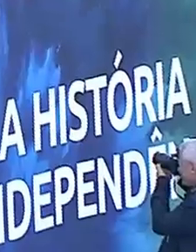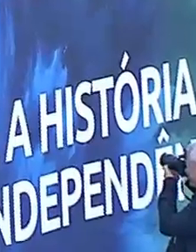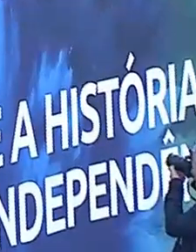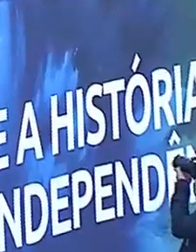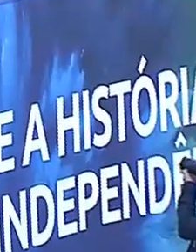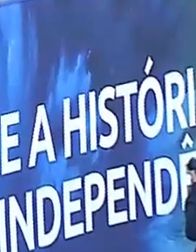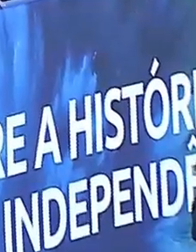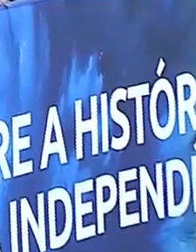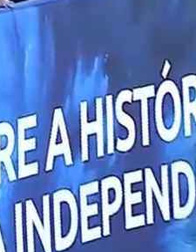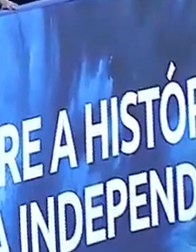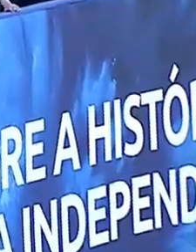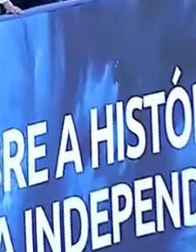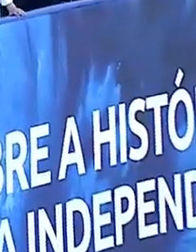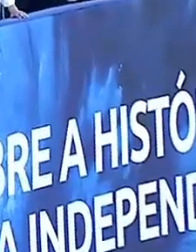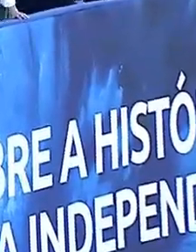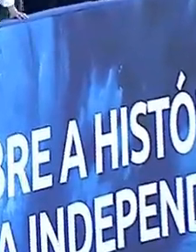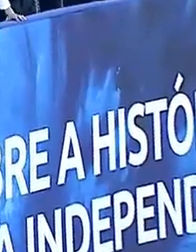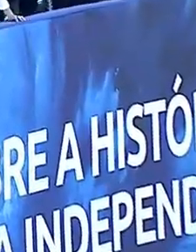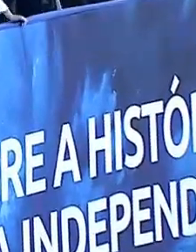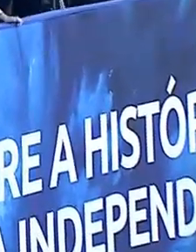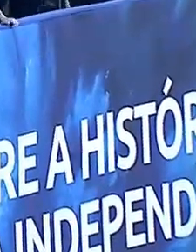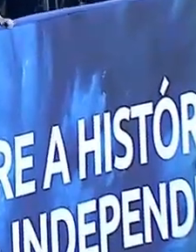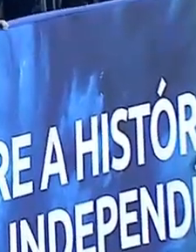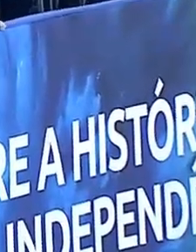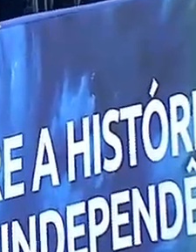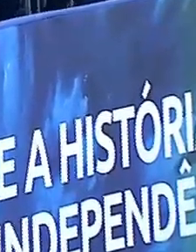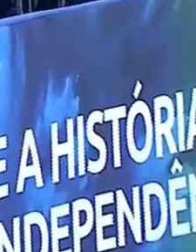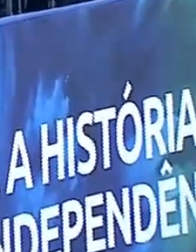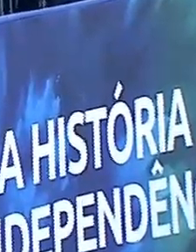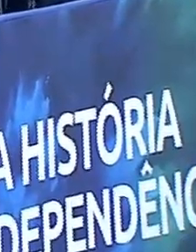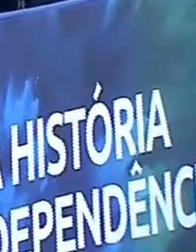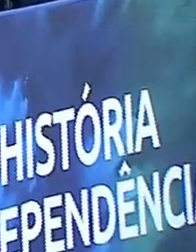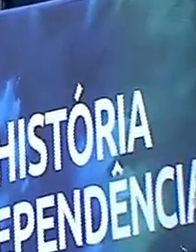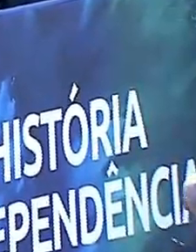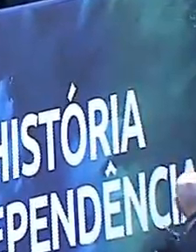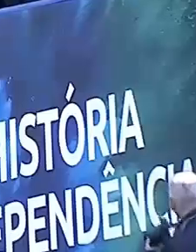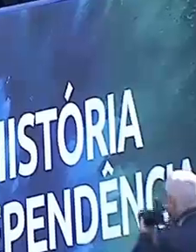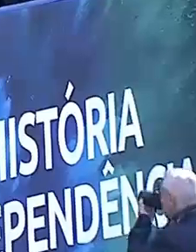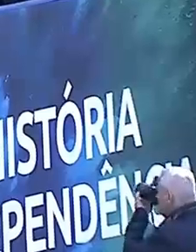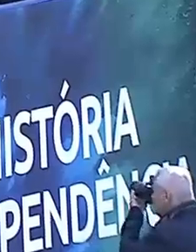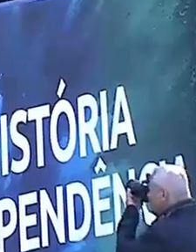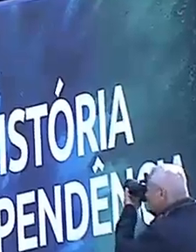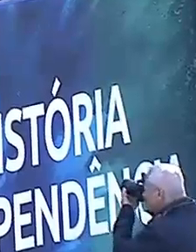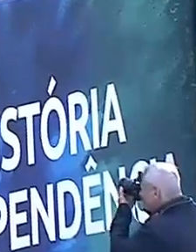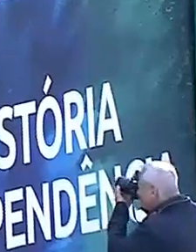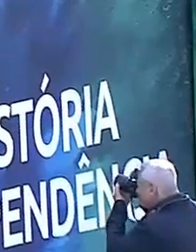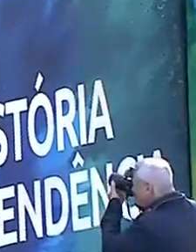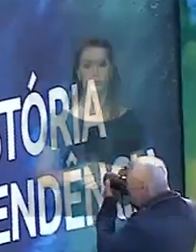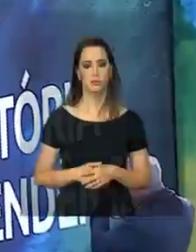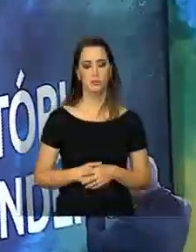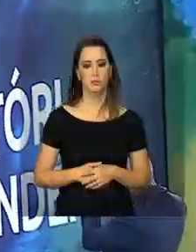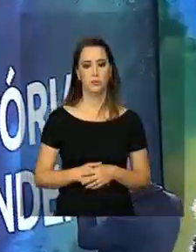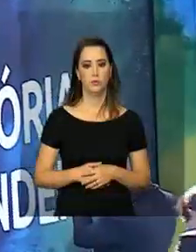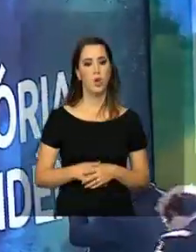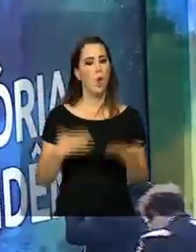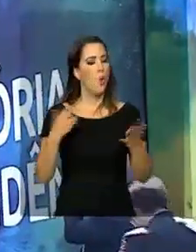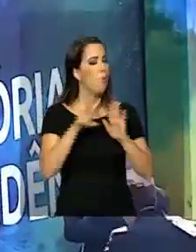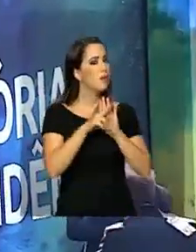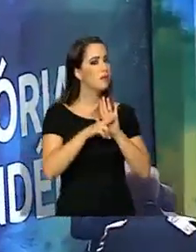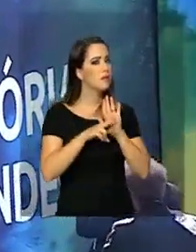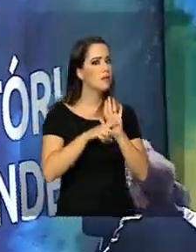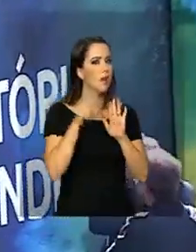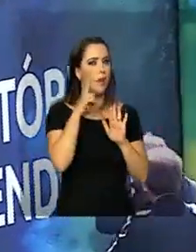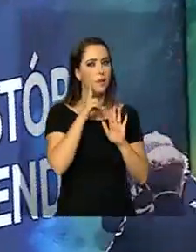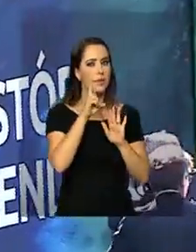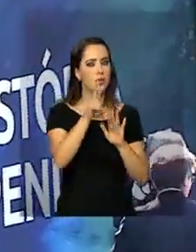Demuth, tem todo um protocolo nesse momento, né? O senhor pode explicar para o público? É, Roberto, nós vimos então o presidente chegando na